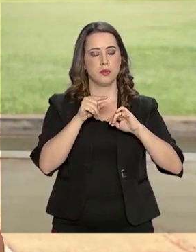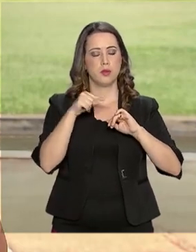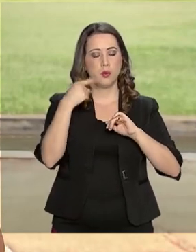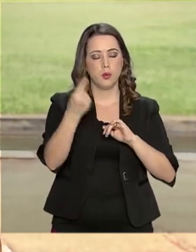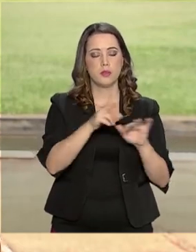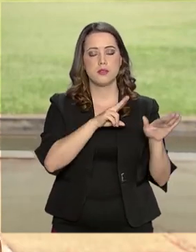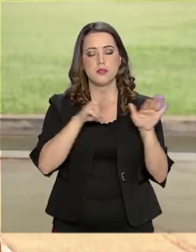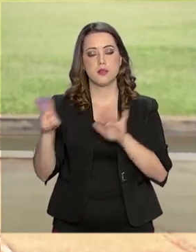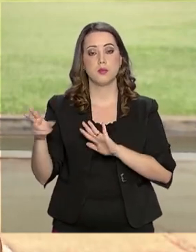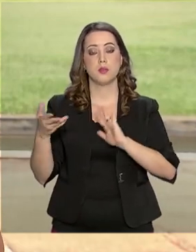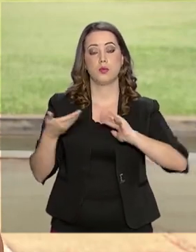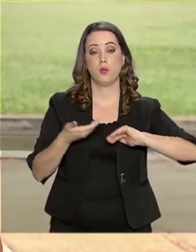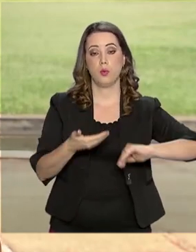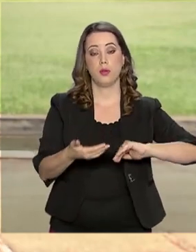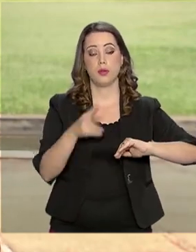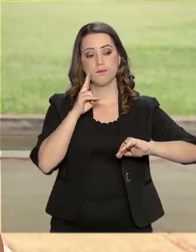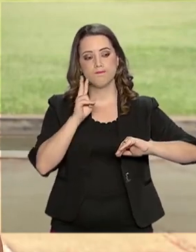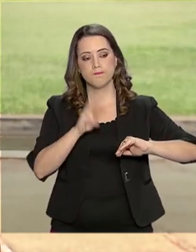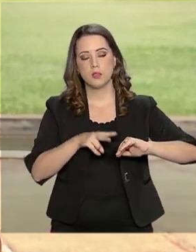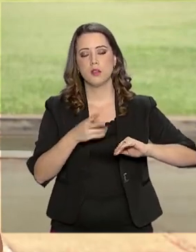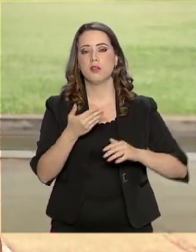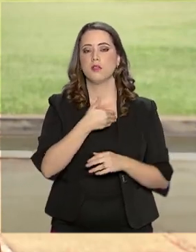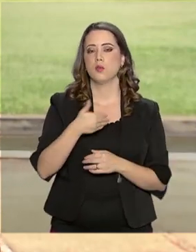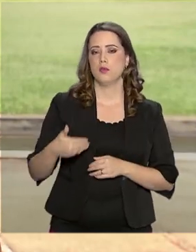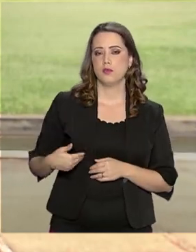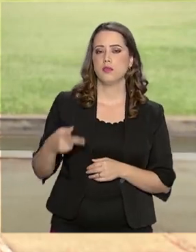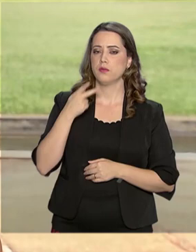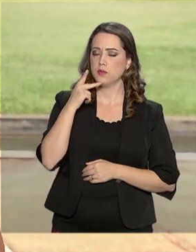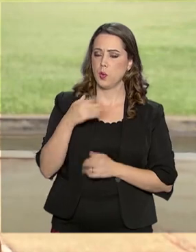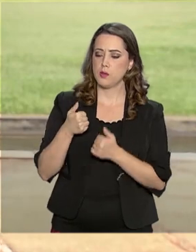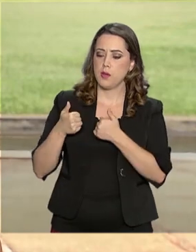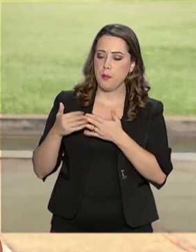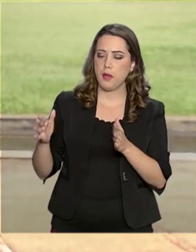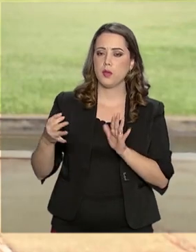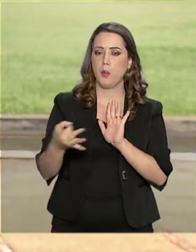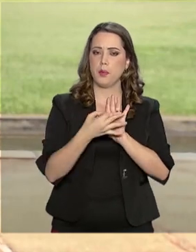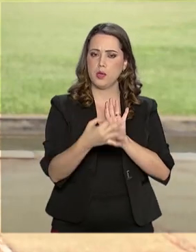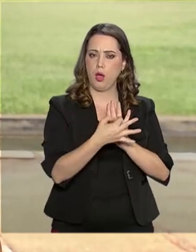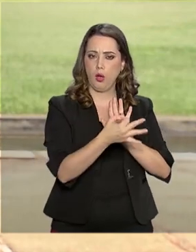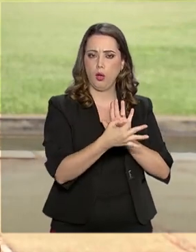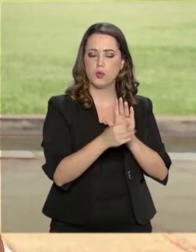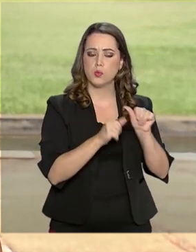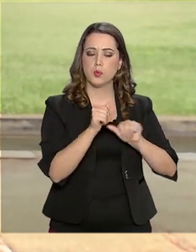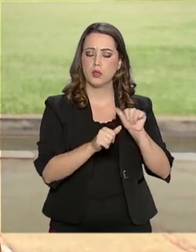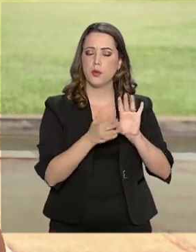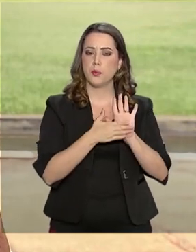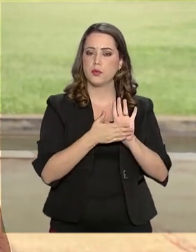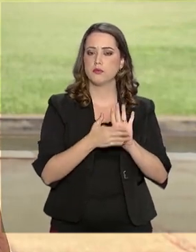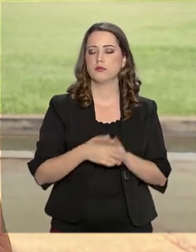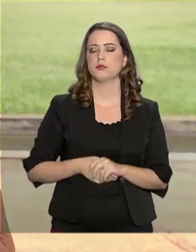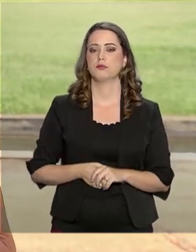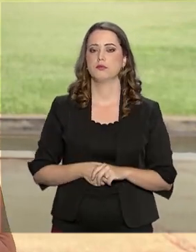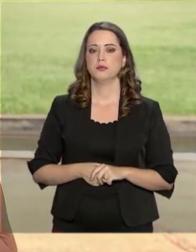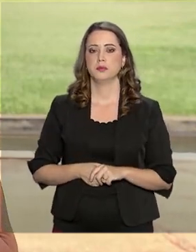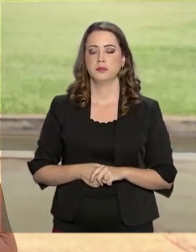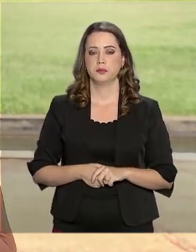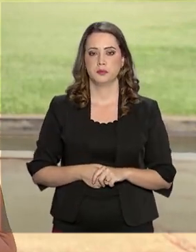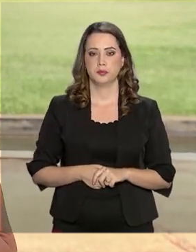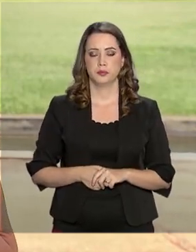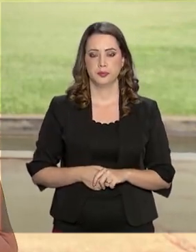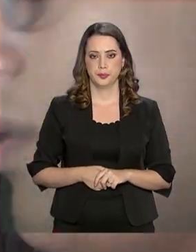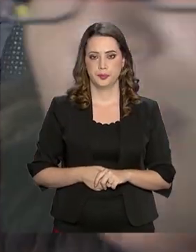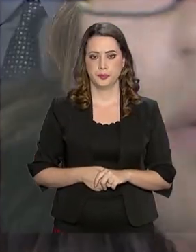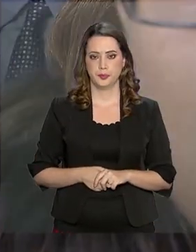ministro destacou que o governo está aberto para receber sugestões de alterações no projeto vamos ouvi lo